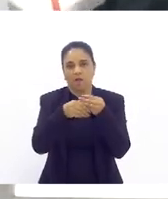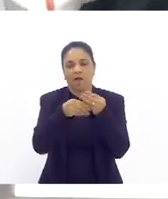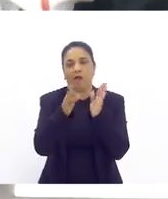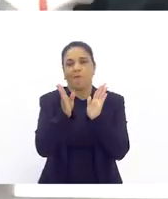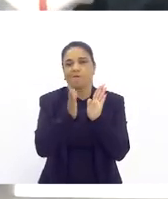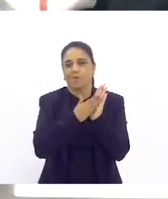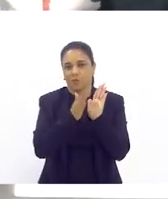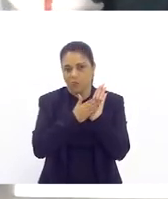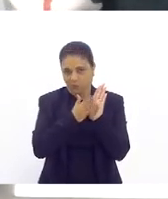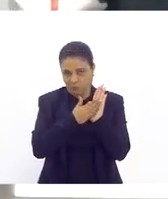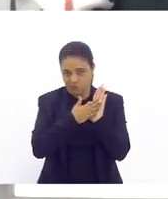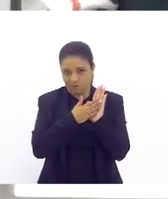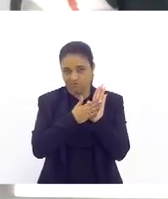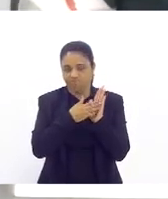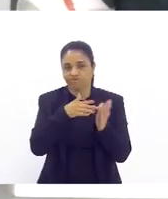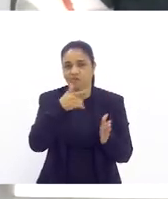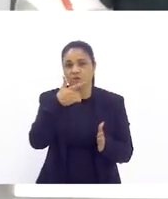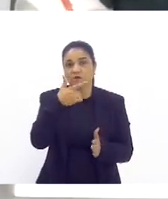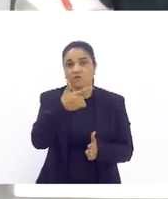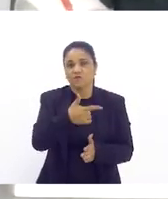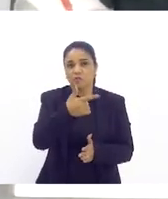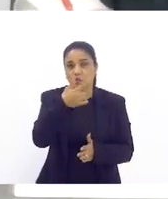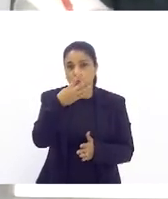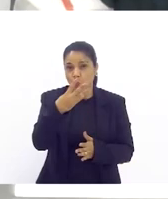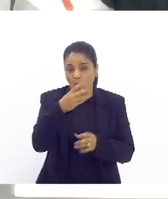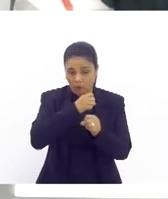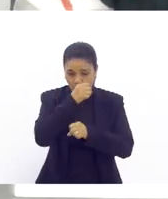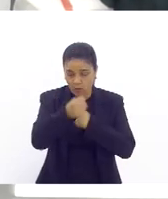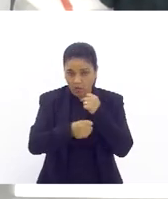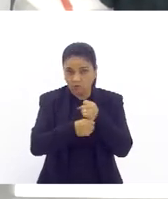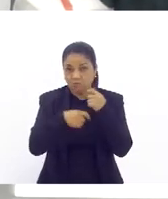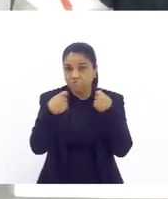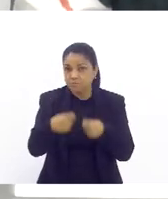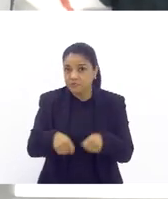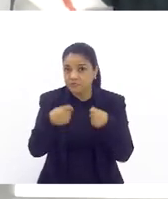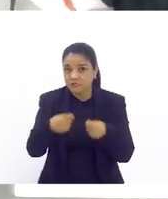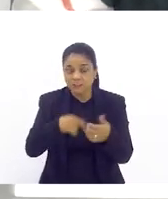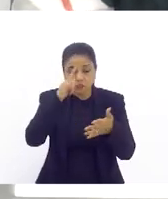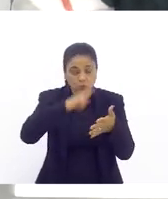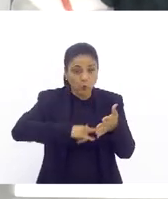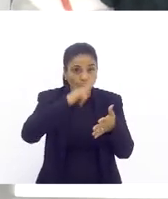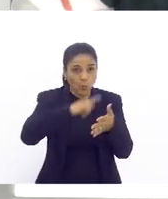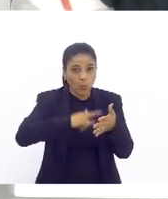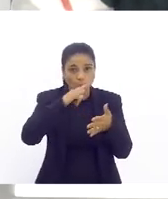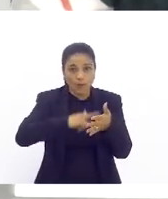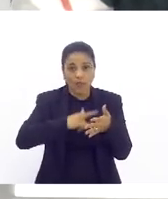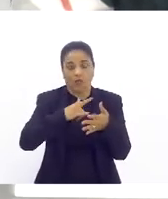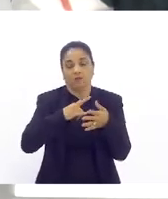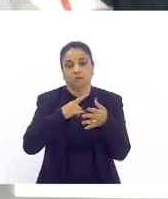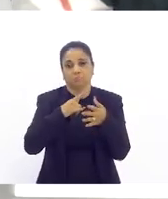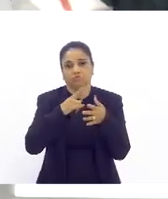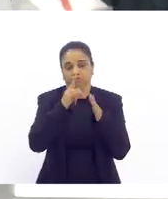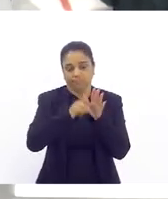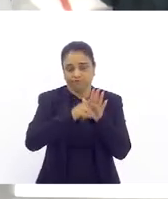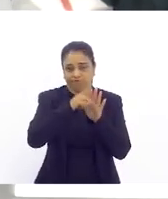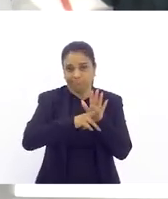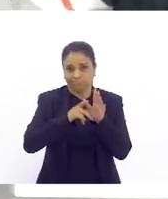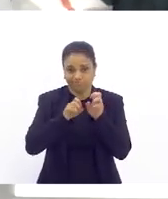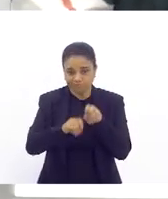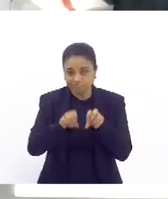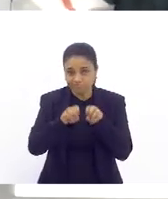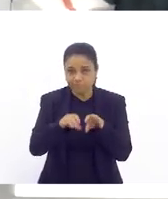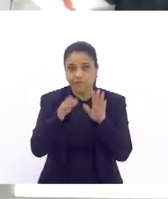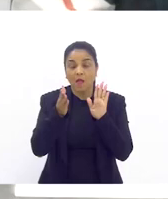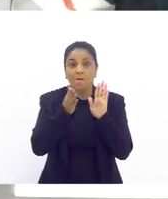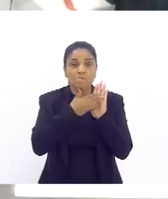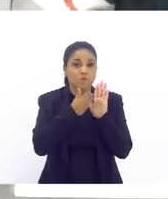Verdade que em 24 precisamos rever esse documento a luz do Plano Nacional de Educação então a proposta que